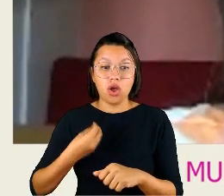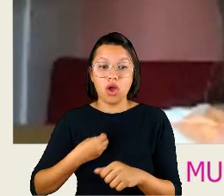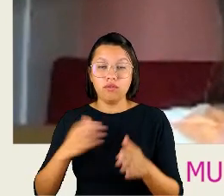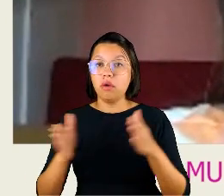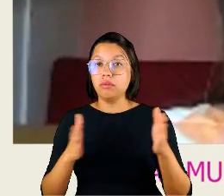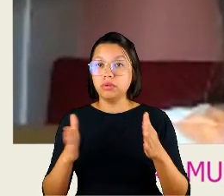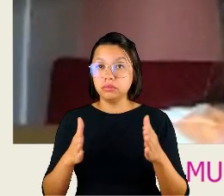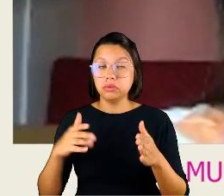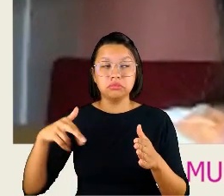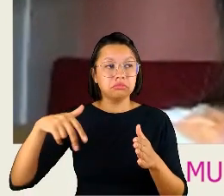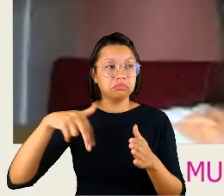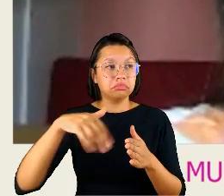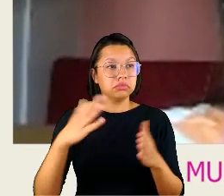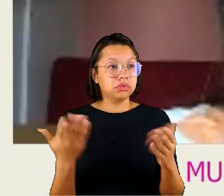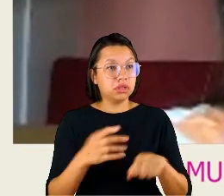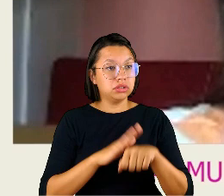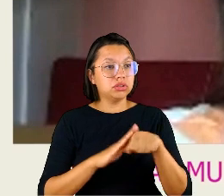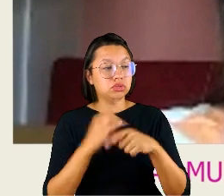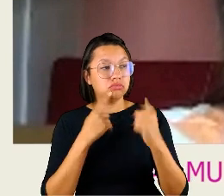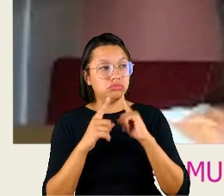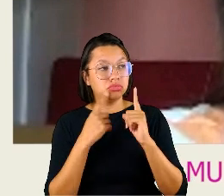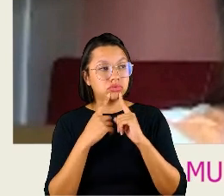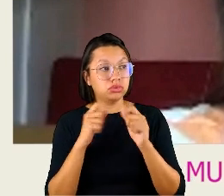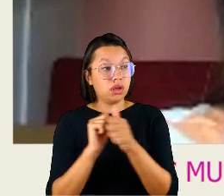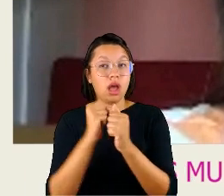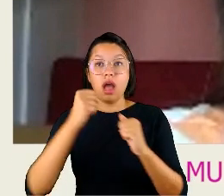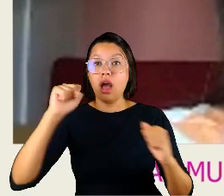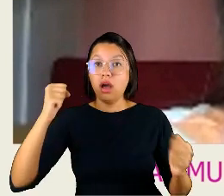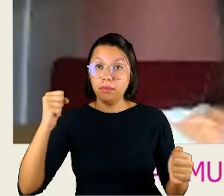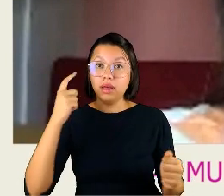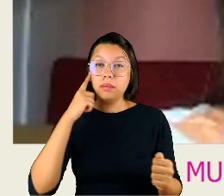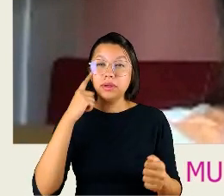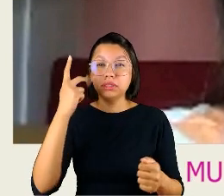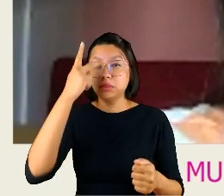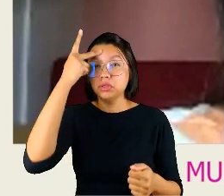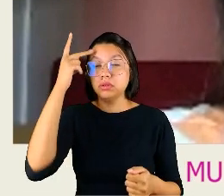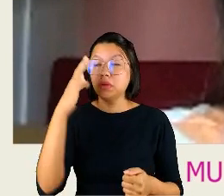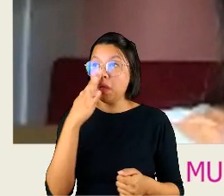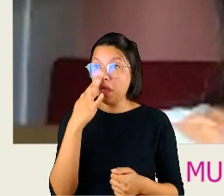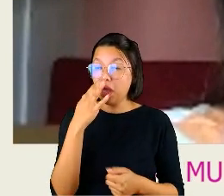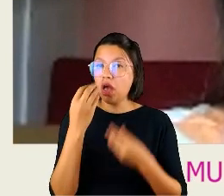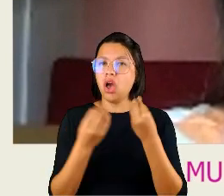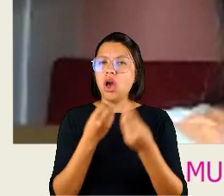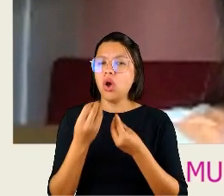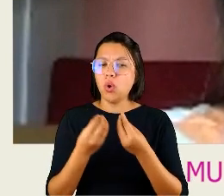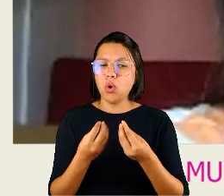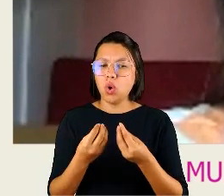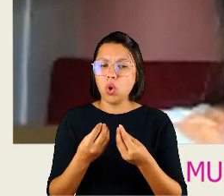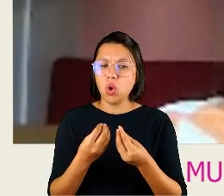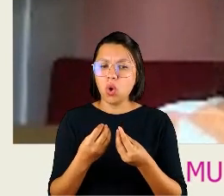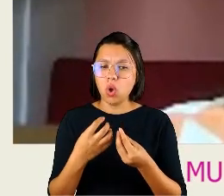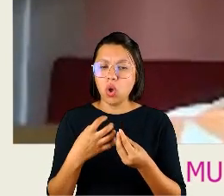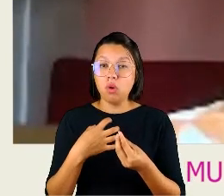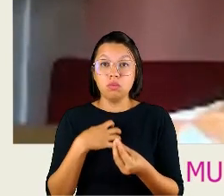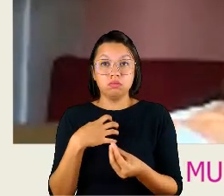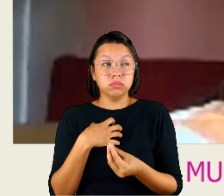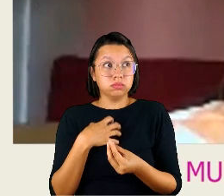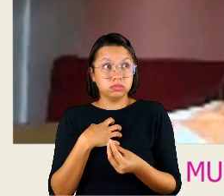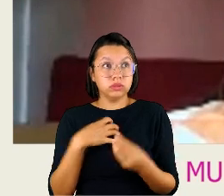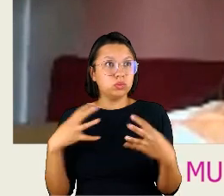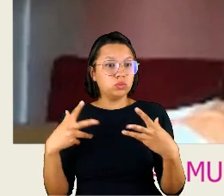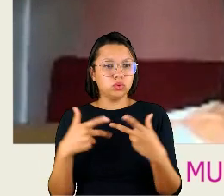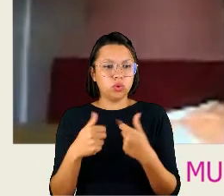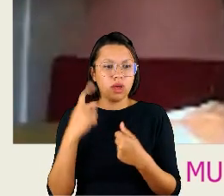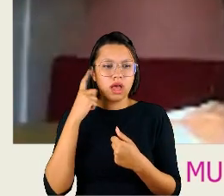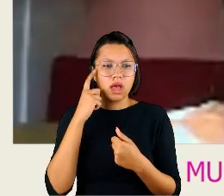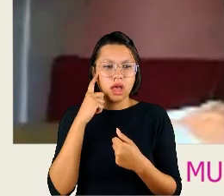gente circula essa discussão, e a gente poder ampliar. Imagina as pessoas que estão assistindo também, como estão sendo atravessadas, né, por toda essa reflexão, e